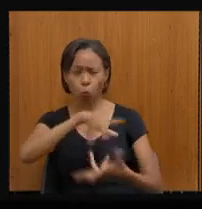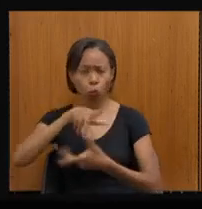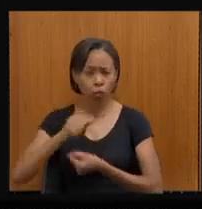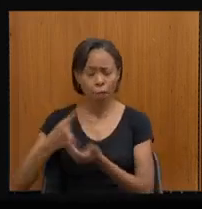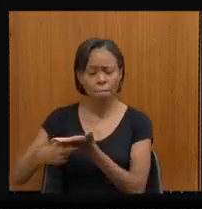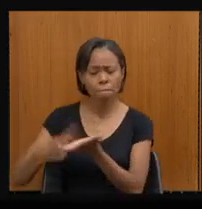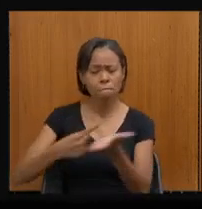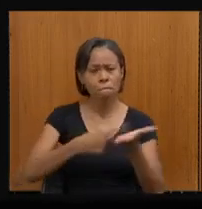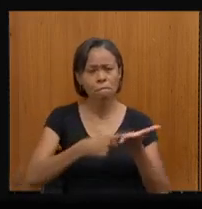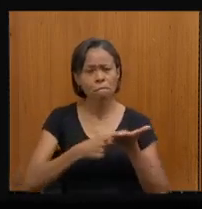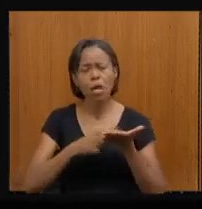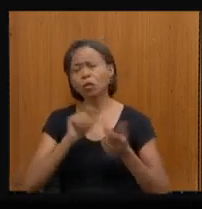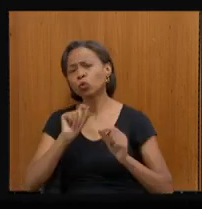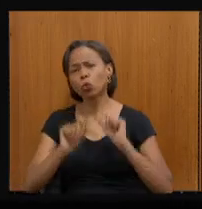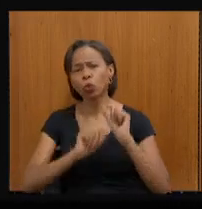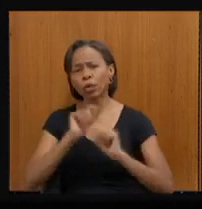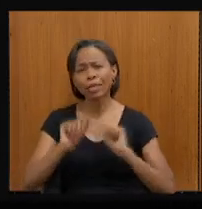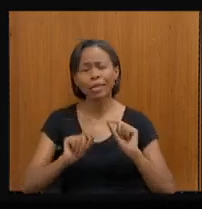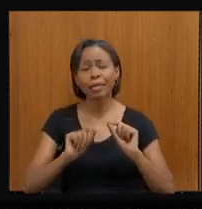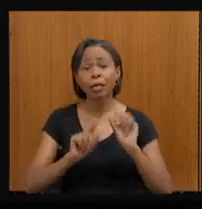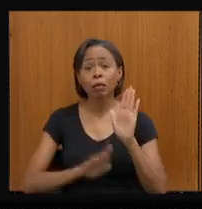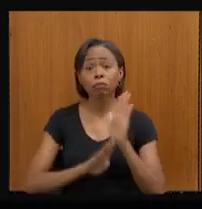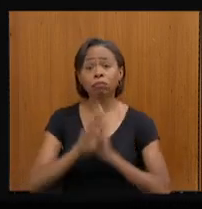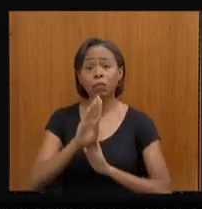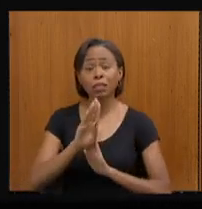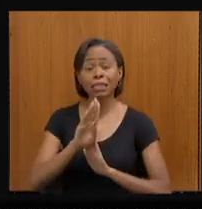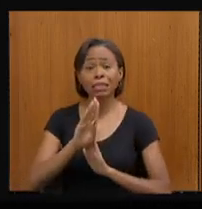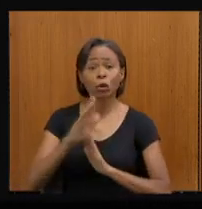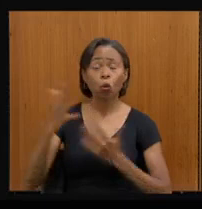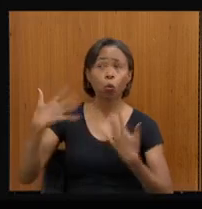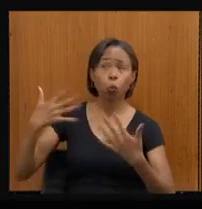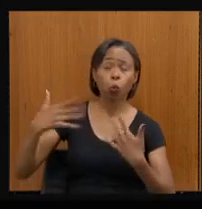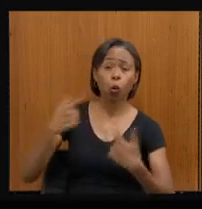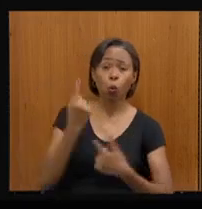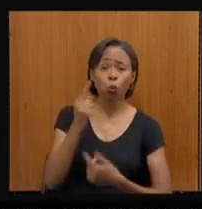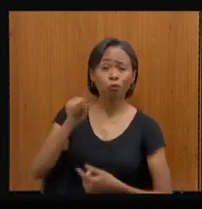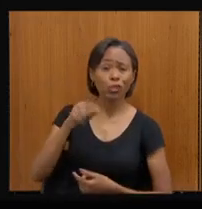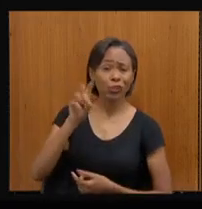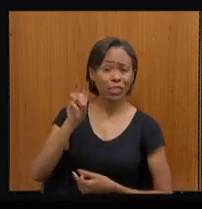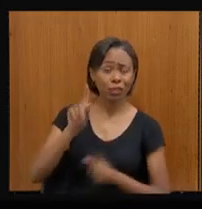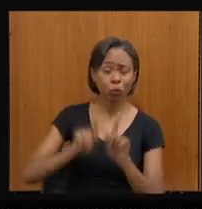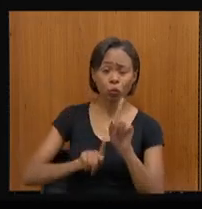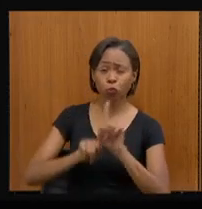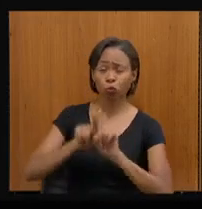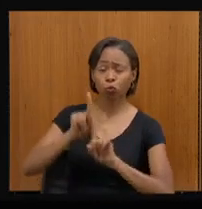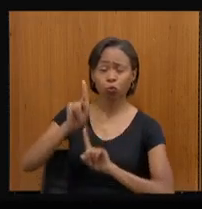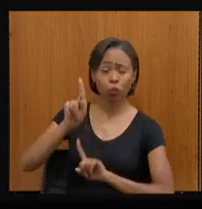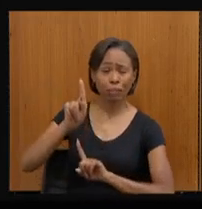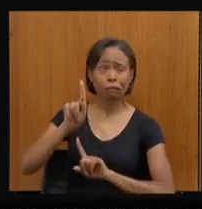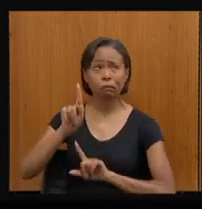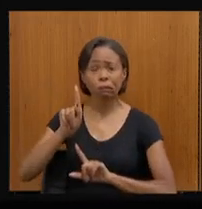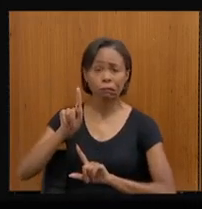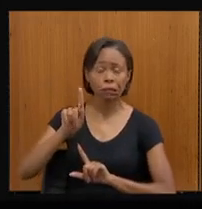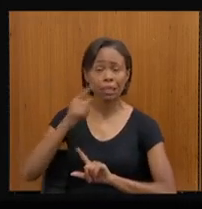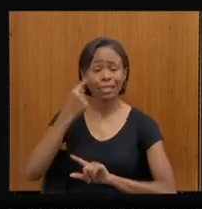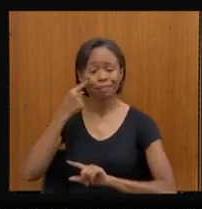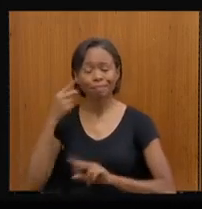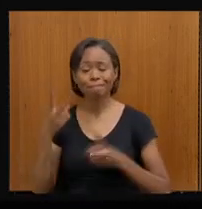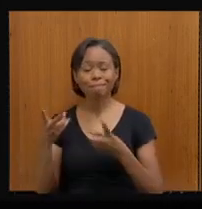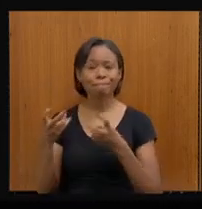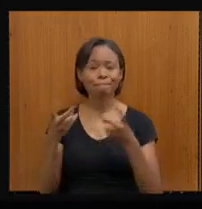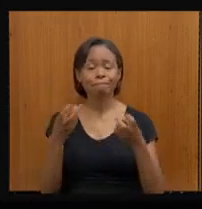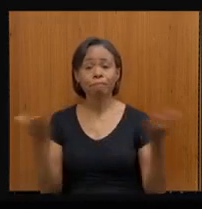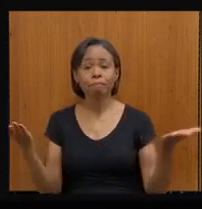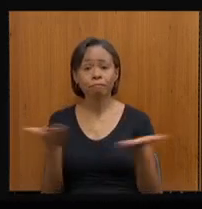crescimento da temperatura em 1,5 graus e eles começaram a olhar para isto e começaram ver que a única chance